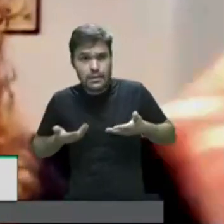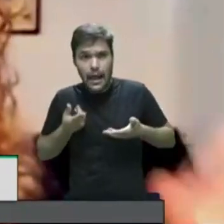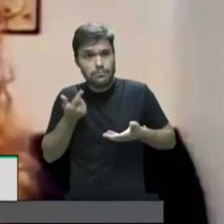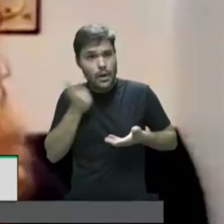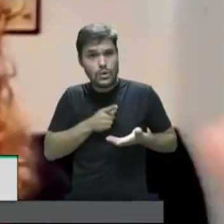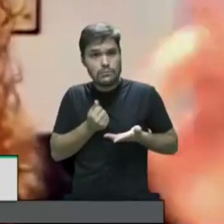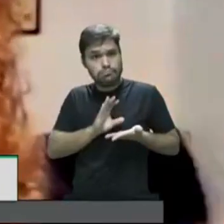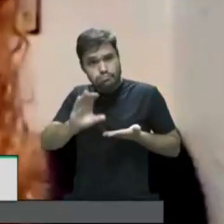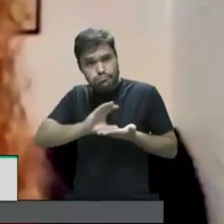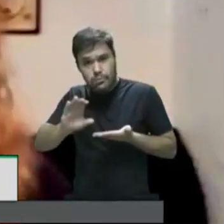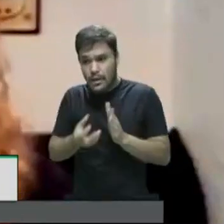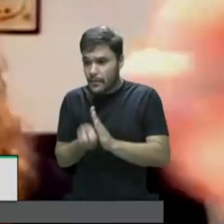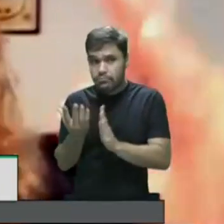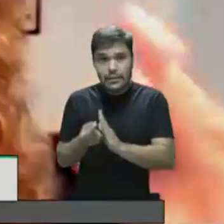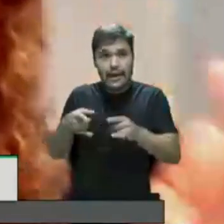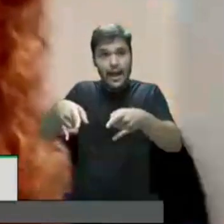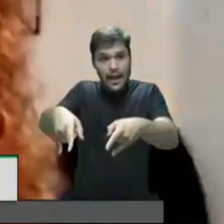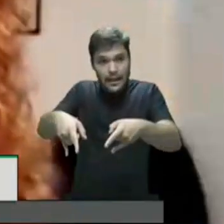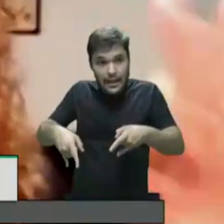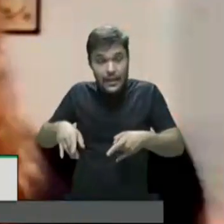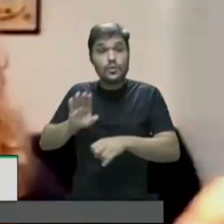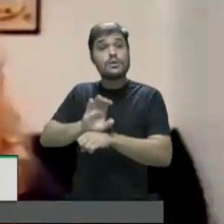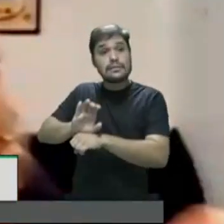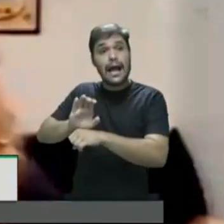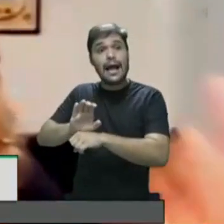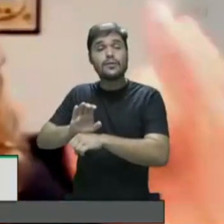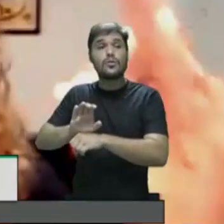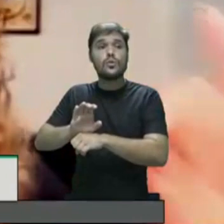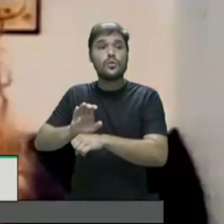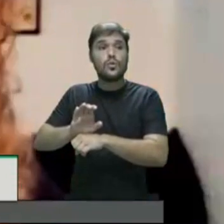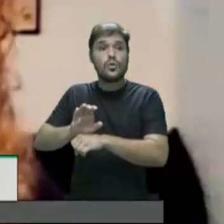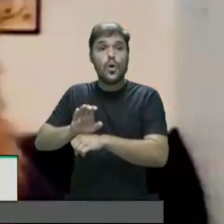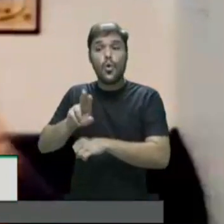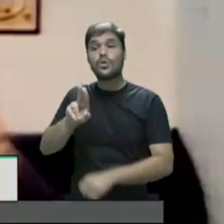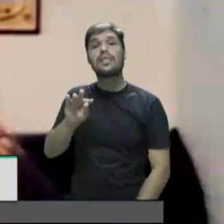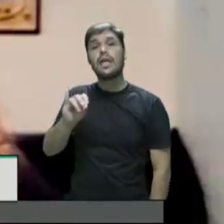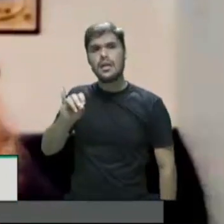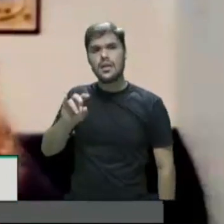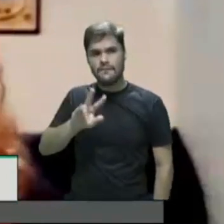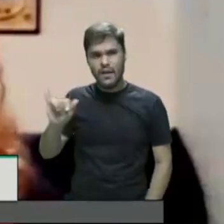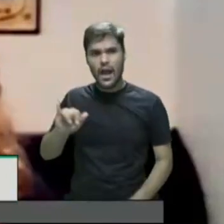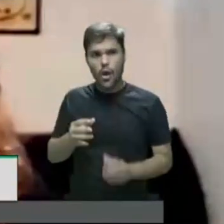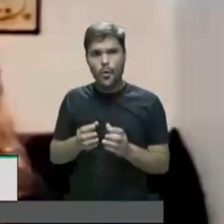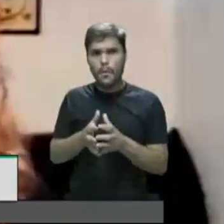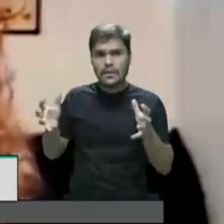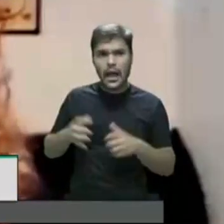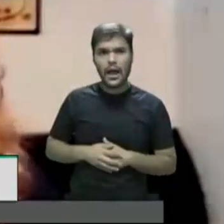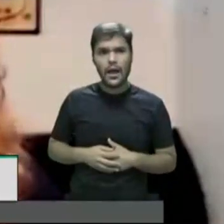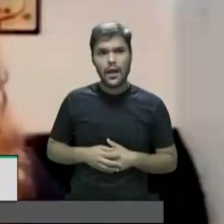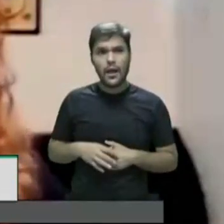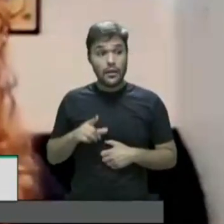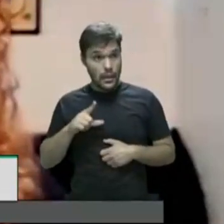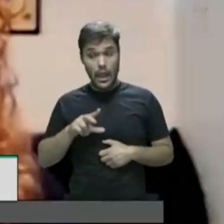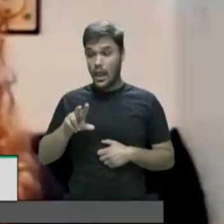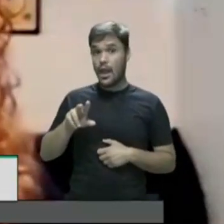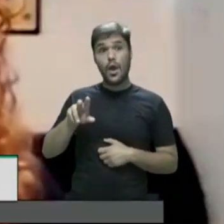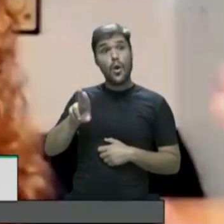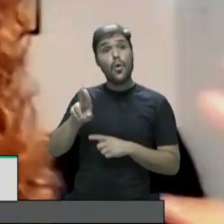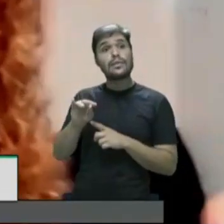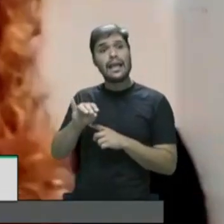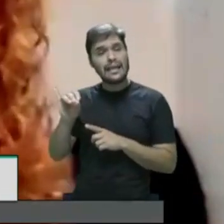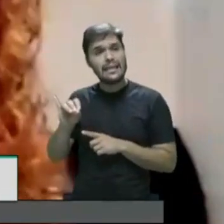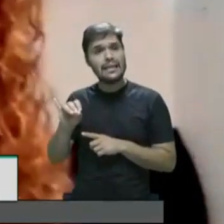e habilitação dos leitos dos estados, particularmente os leitos de UTI. Tem leitos sendo habilitados com 1, 2, 3,